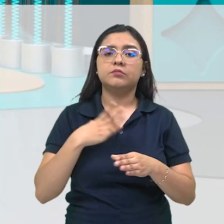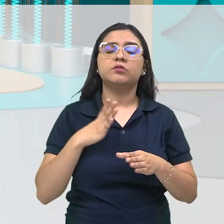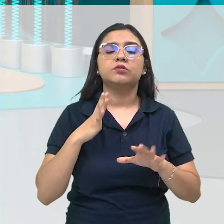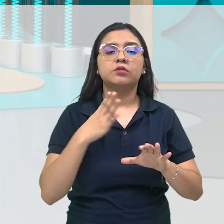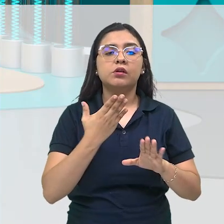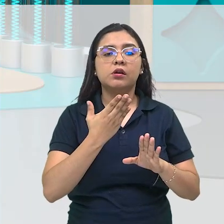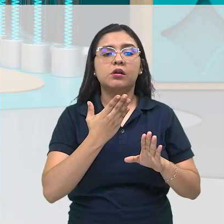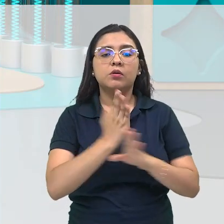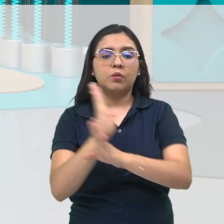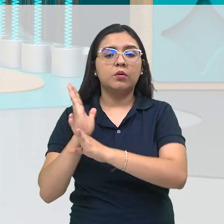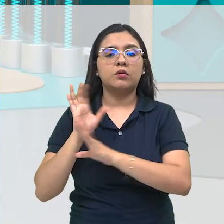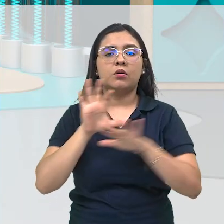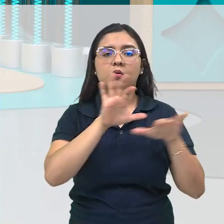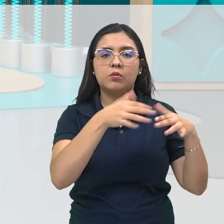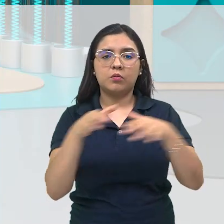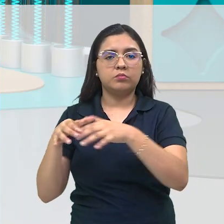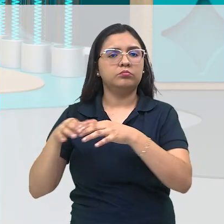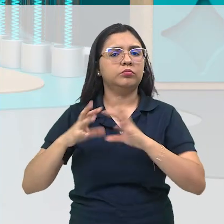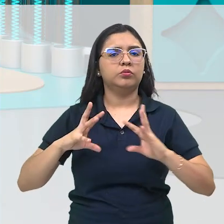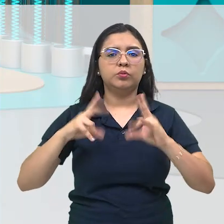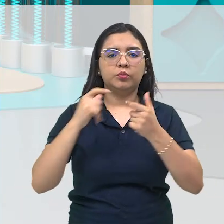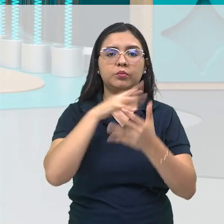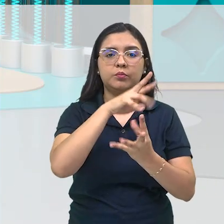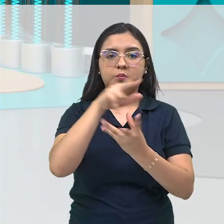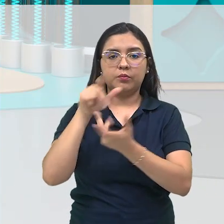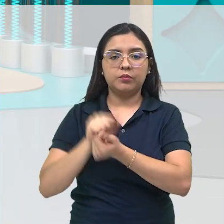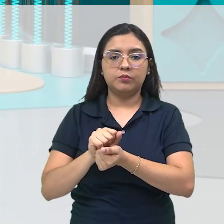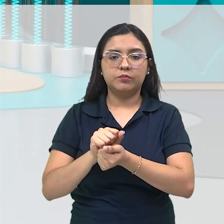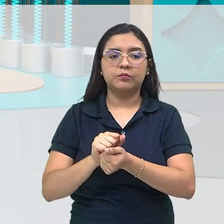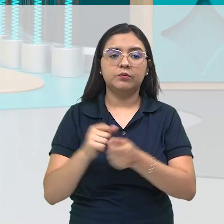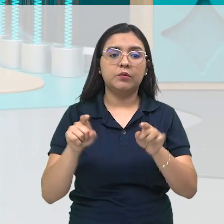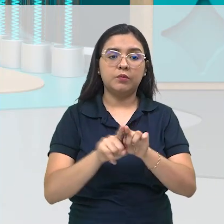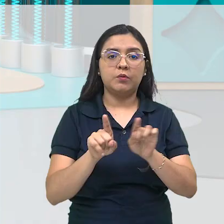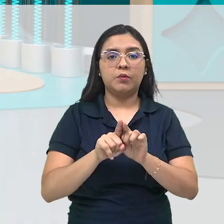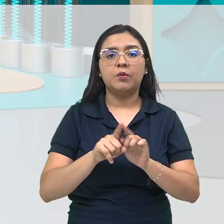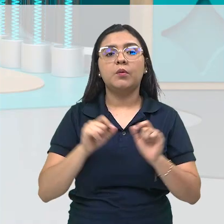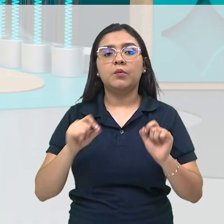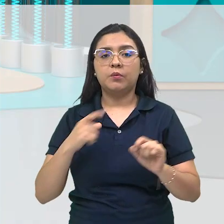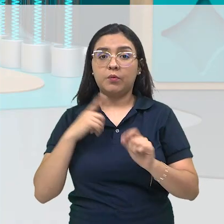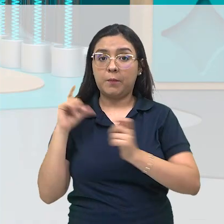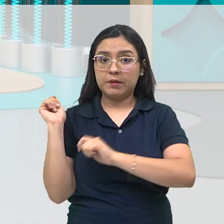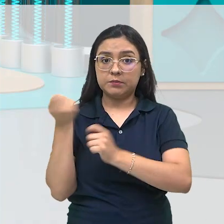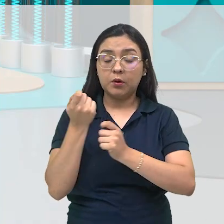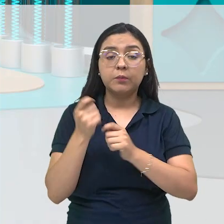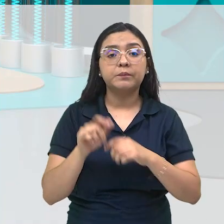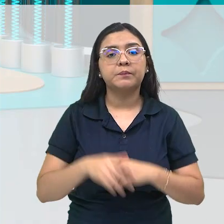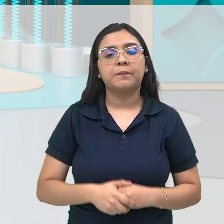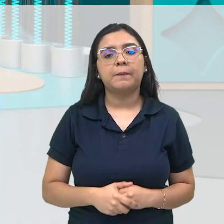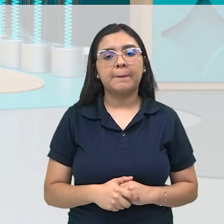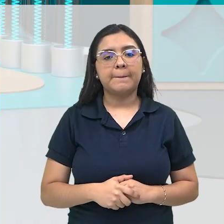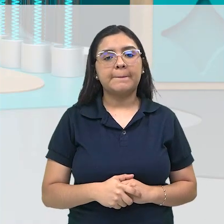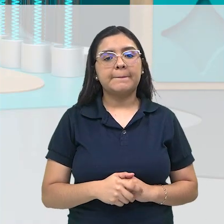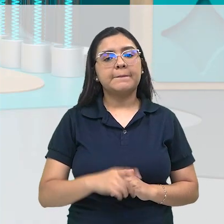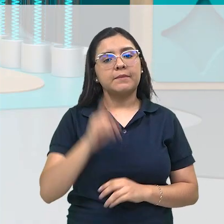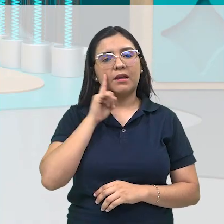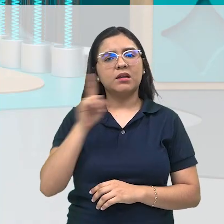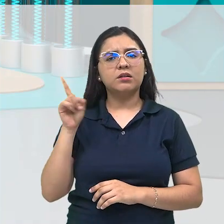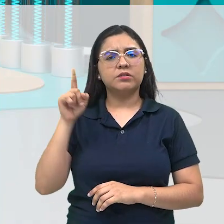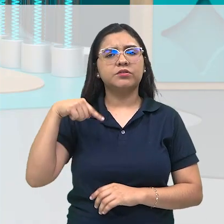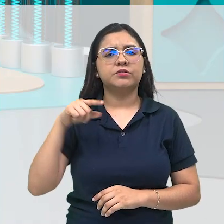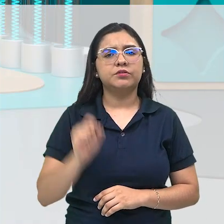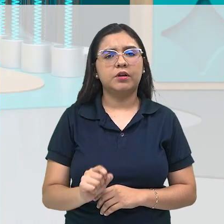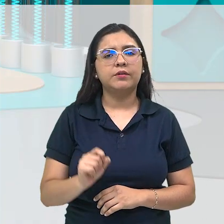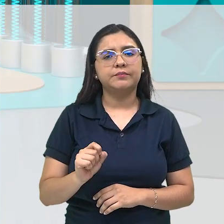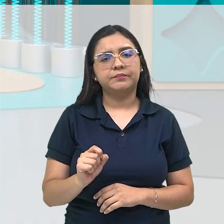equipes e milhões de adeptos em todas as partes do mundo. Aliás, não o Rounders, o beisebol, né? Aqui já o beisebol,